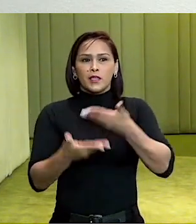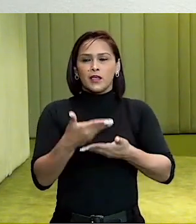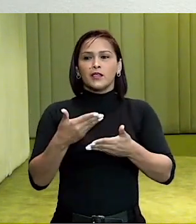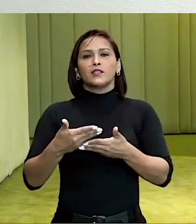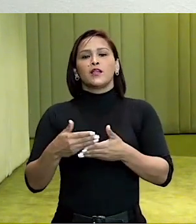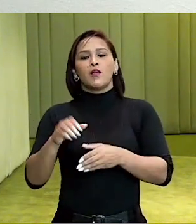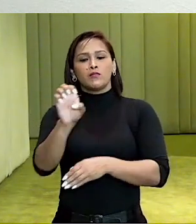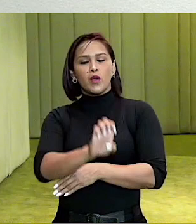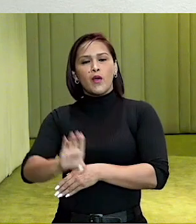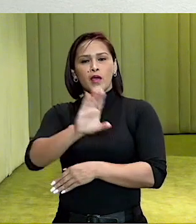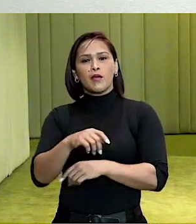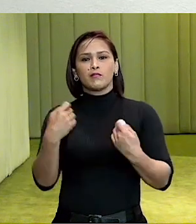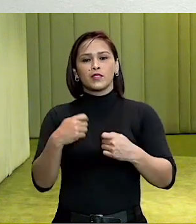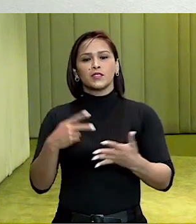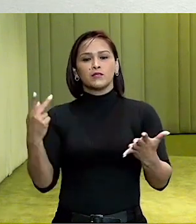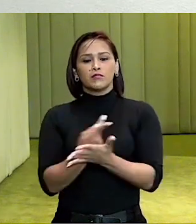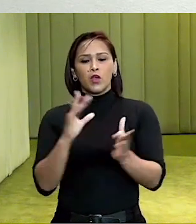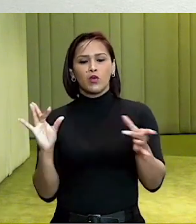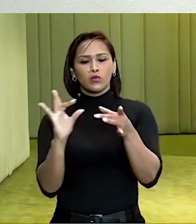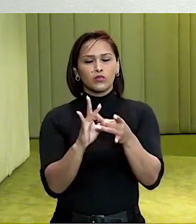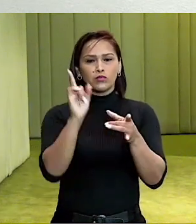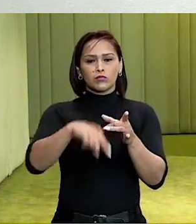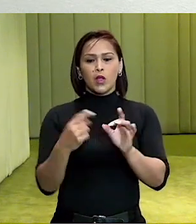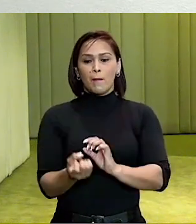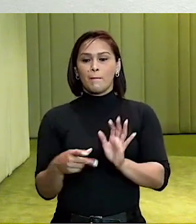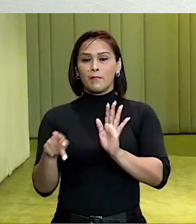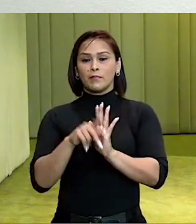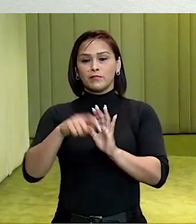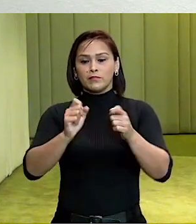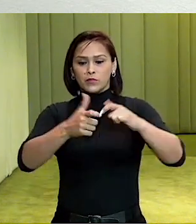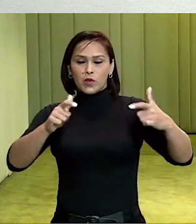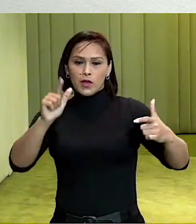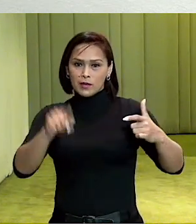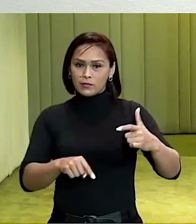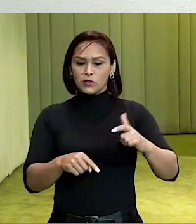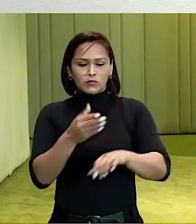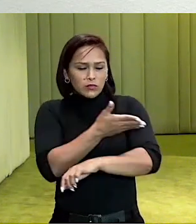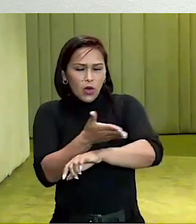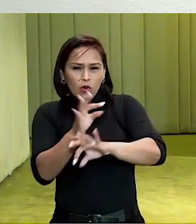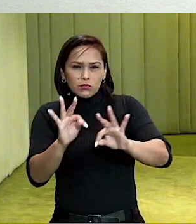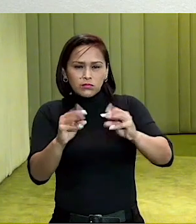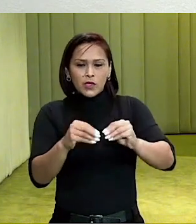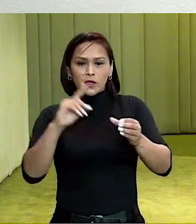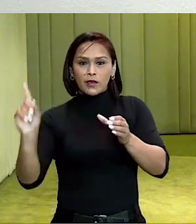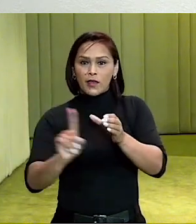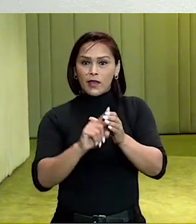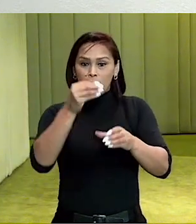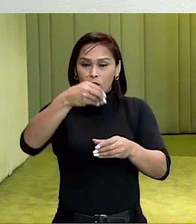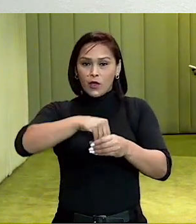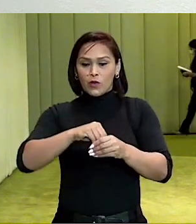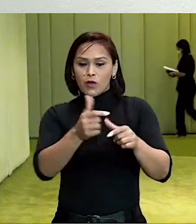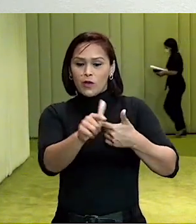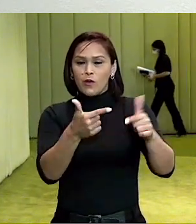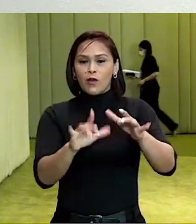europeus deverá abranger conjunto ineditamente amplo de disciplinas, que inclui, entre outras áreas,